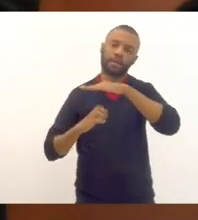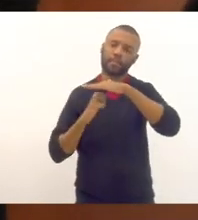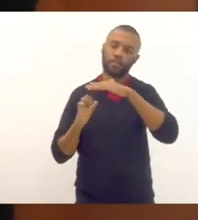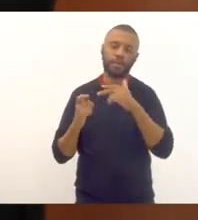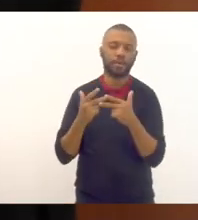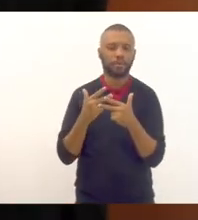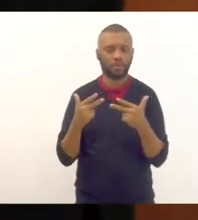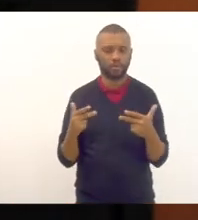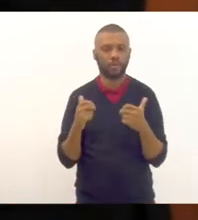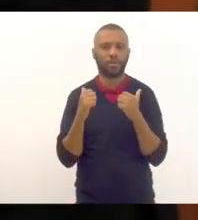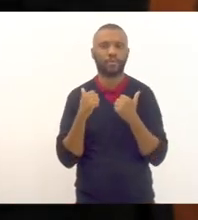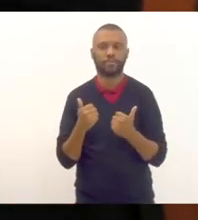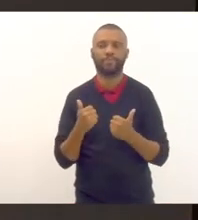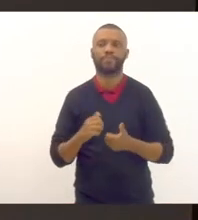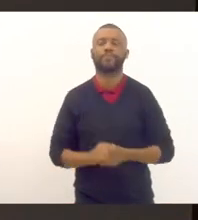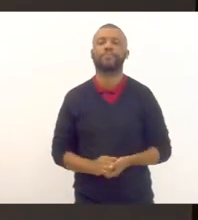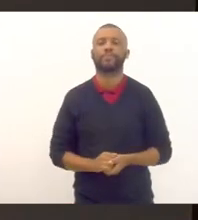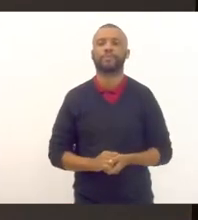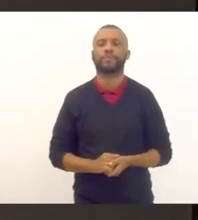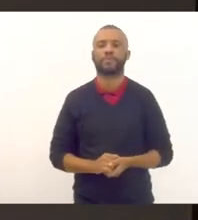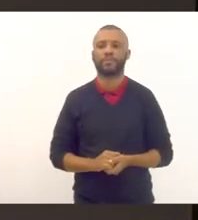passar.